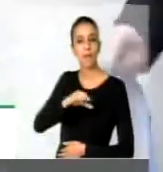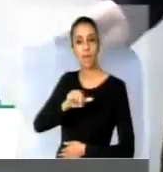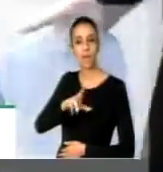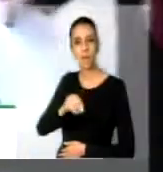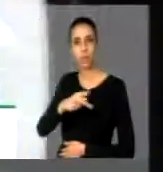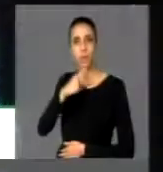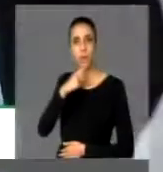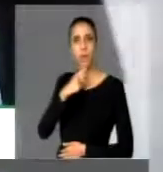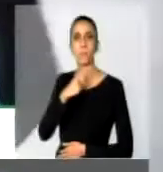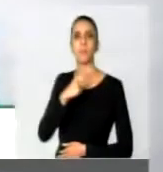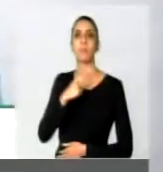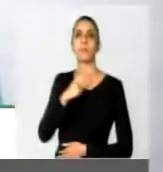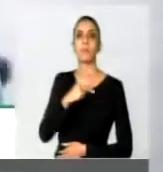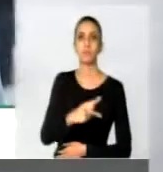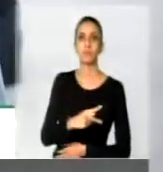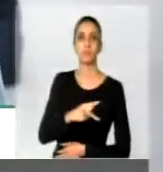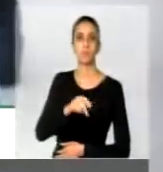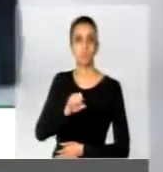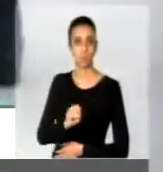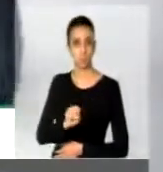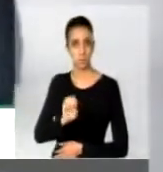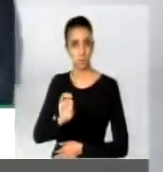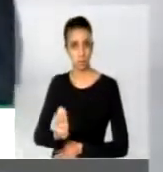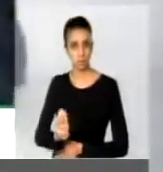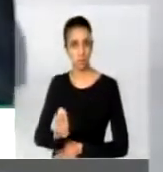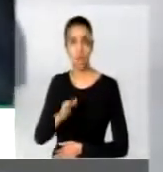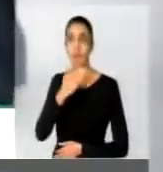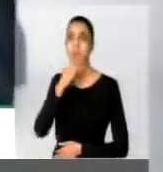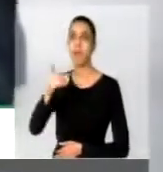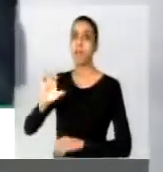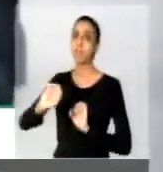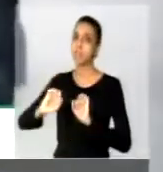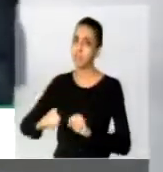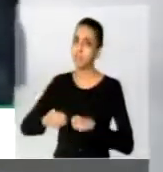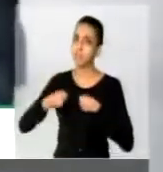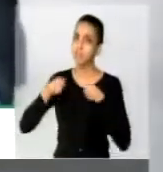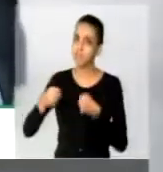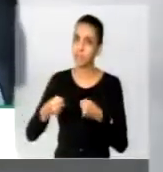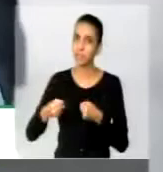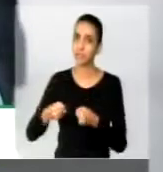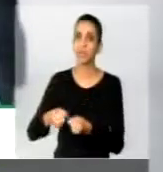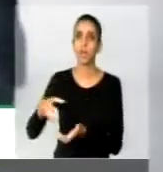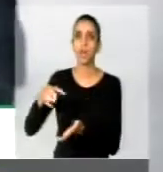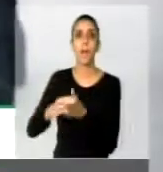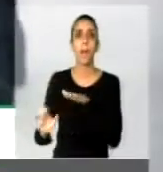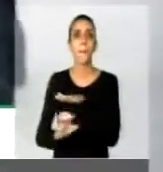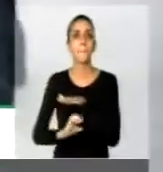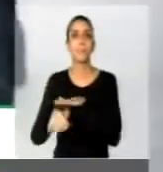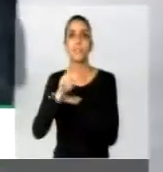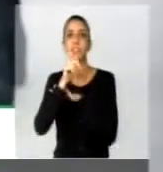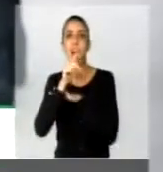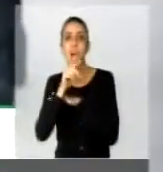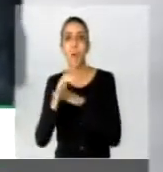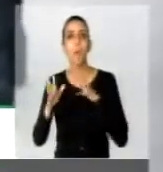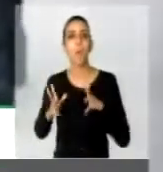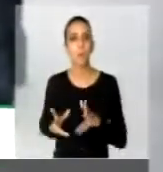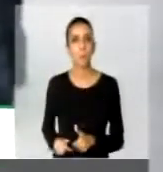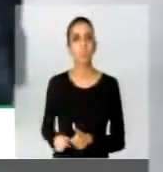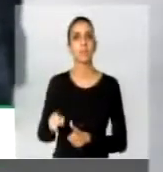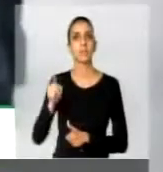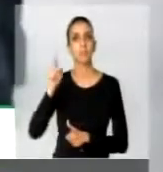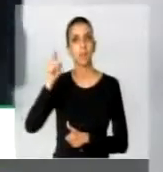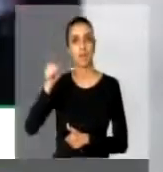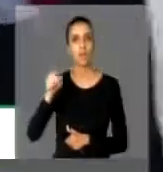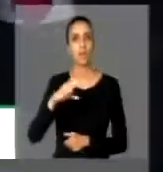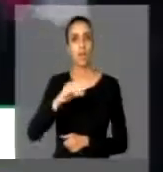Partido Socialista Brasileiro, meu partido, defende a Companhia de Água e Esgotos da Paraíba, CAGEPA,